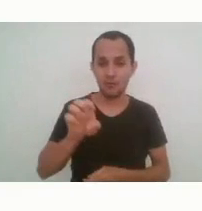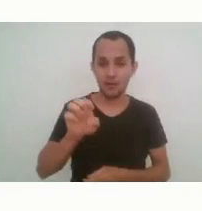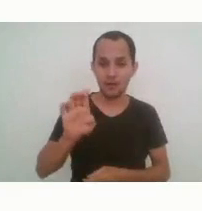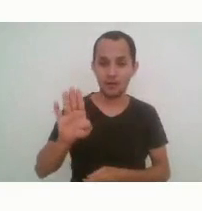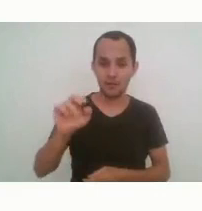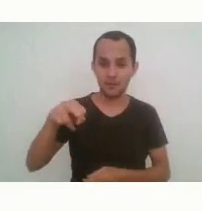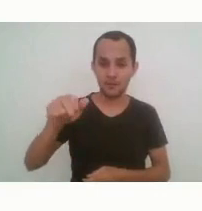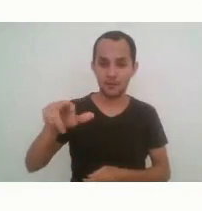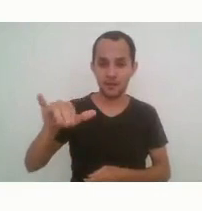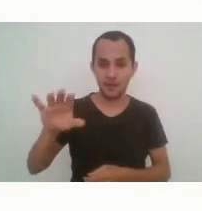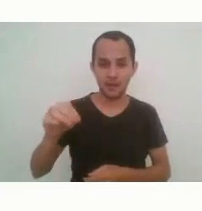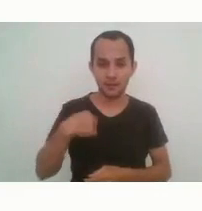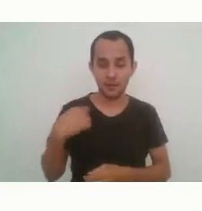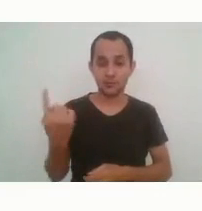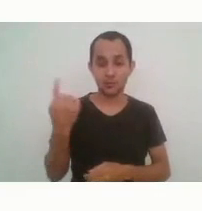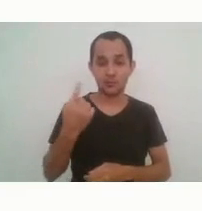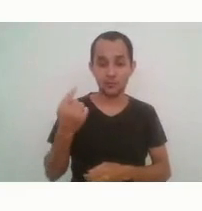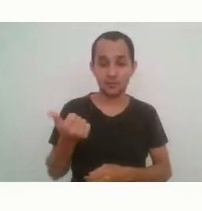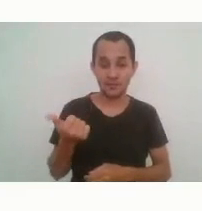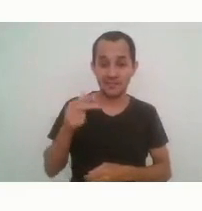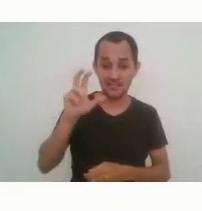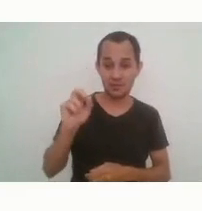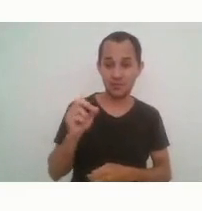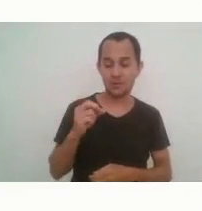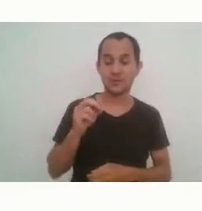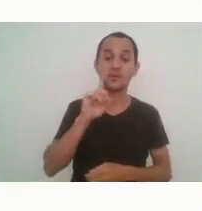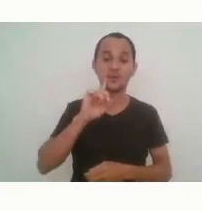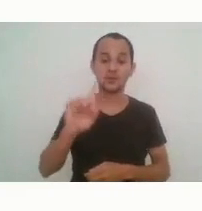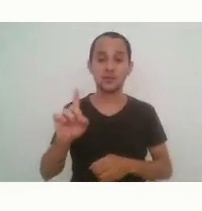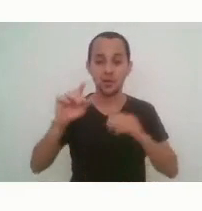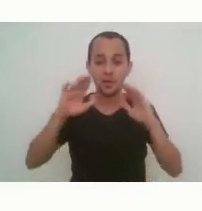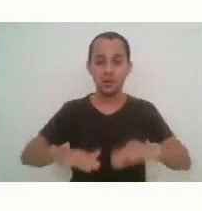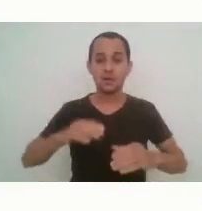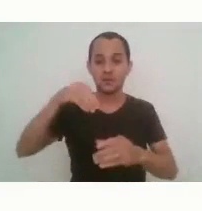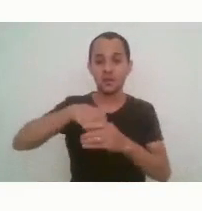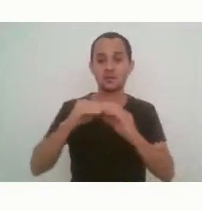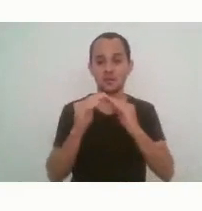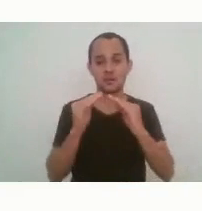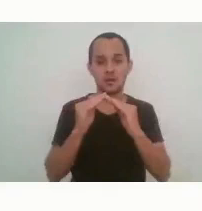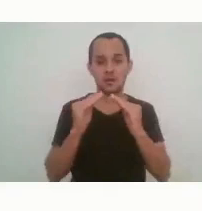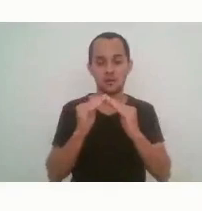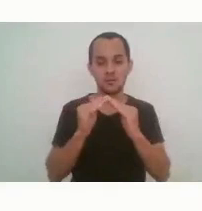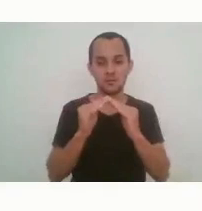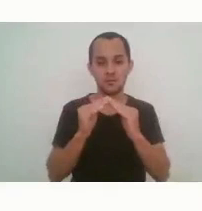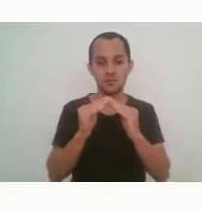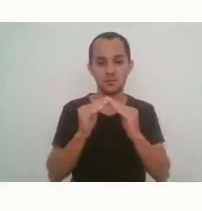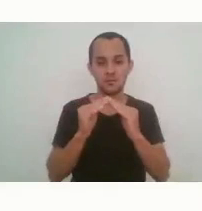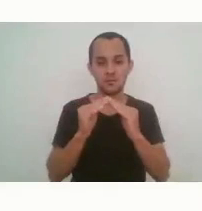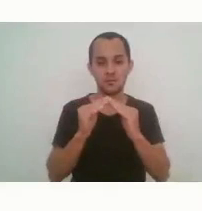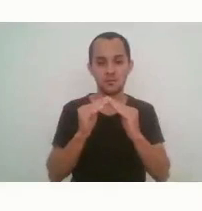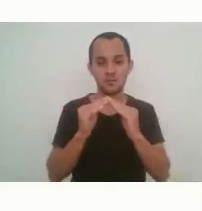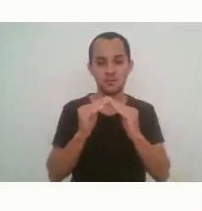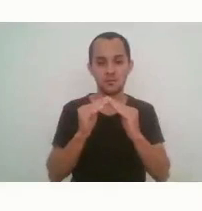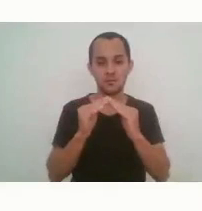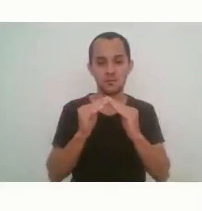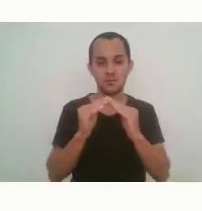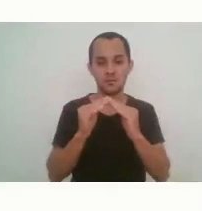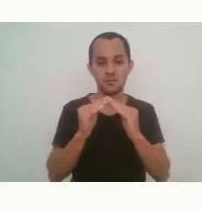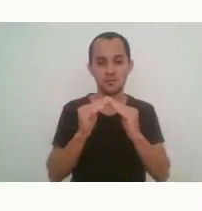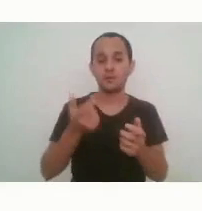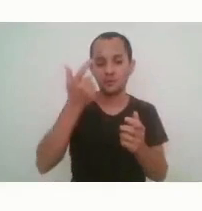de mais de 150 dias dentro de casa. É uma maneira que a gente tem de poder rever as